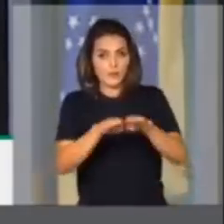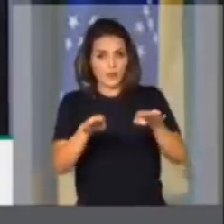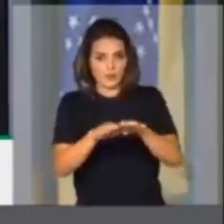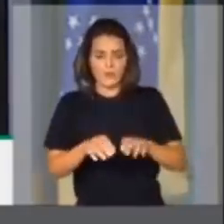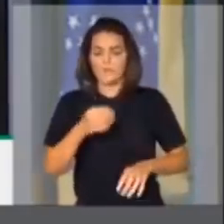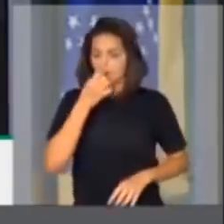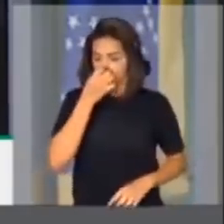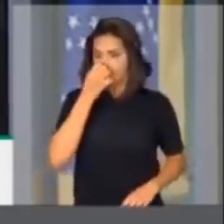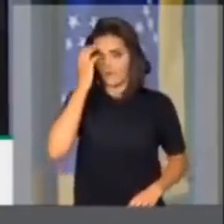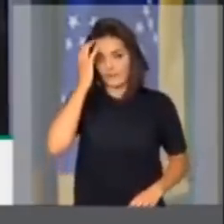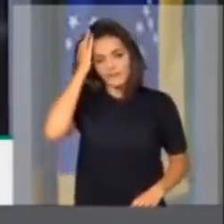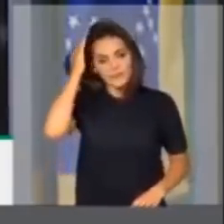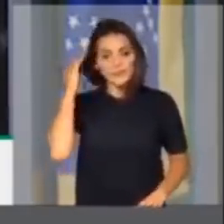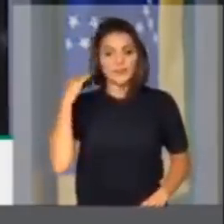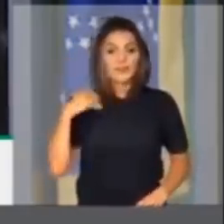governo federal paga